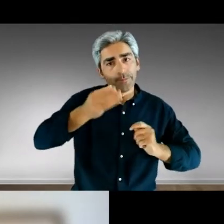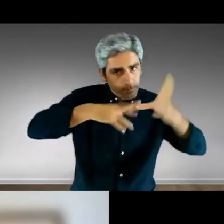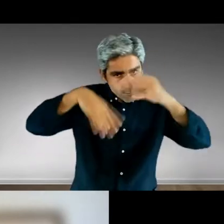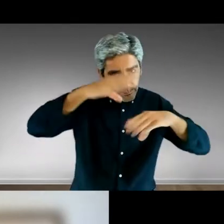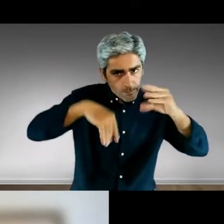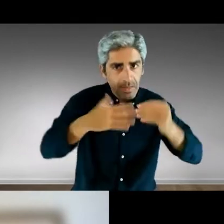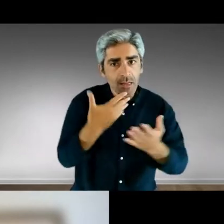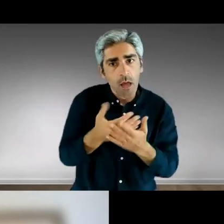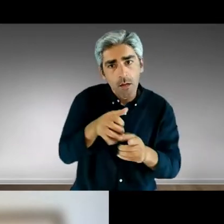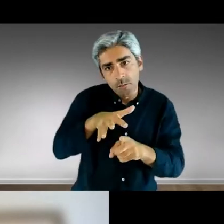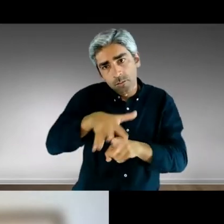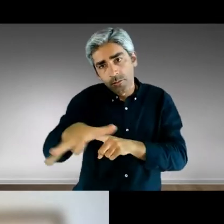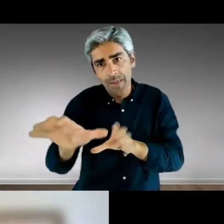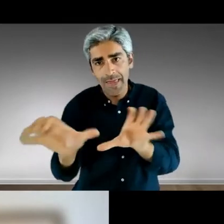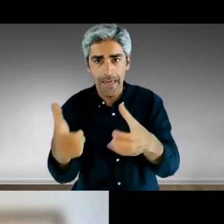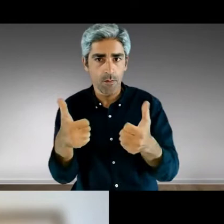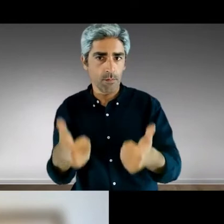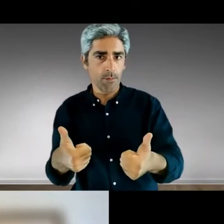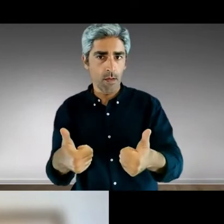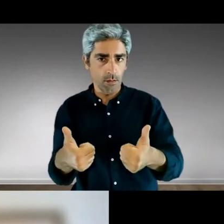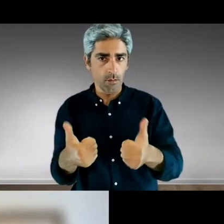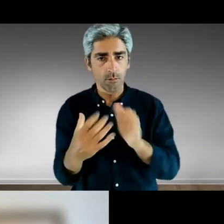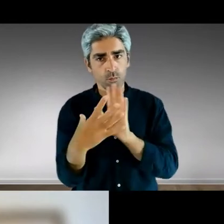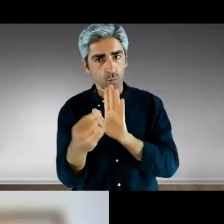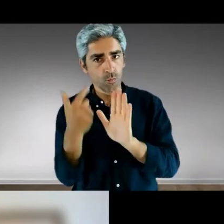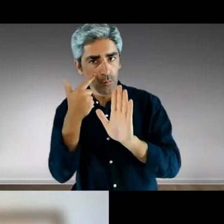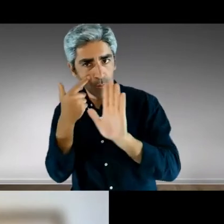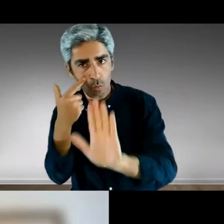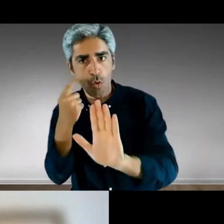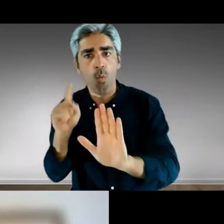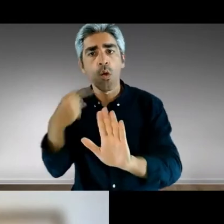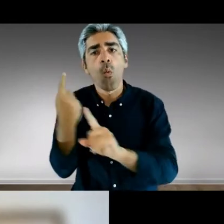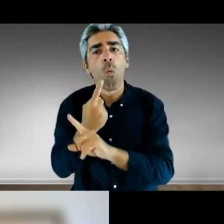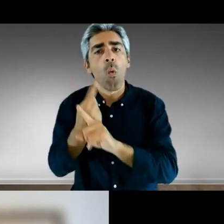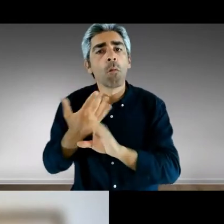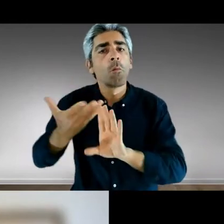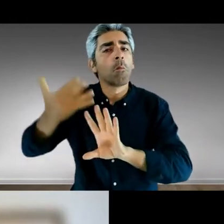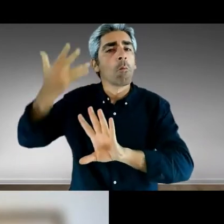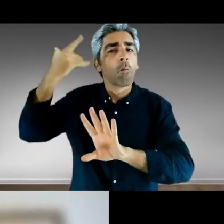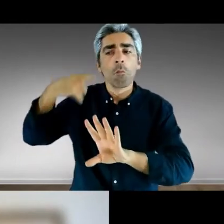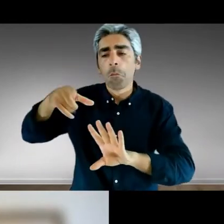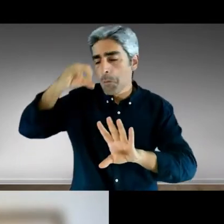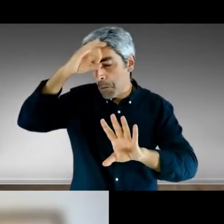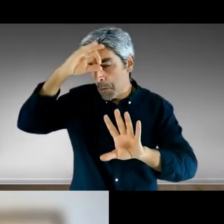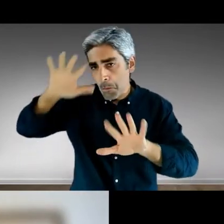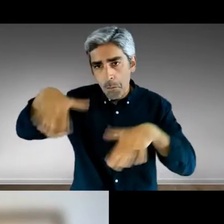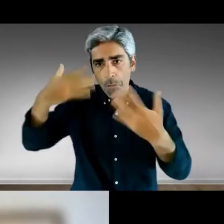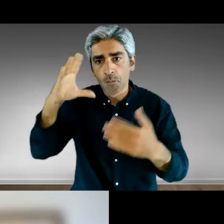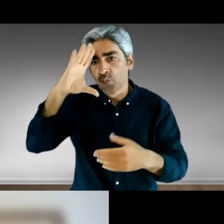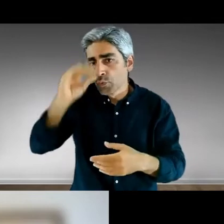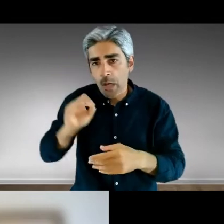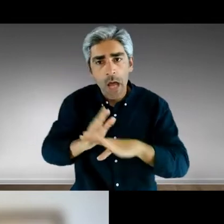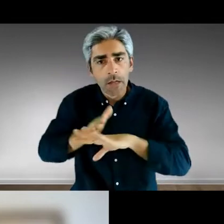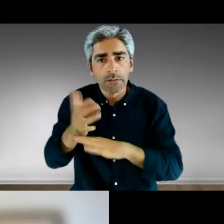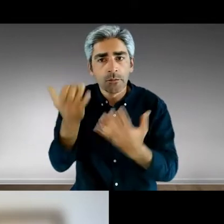uma equipa e poder-lhes mostrar outras coisas que até então a equipa se calhar não tinha acesso ou